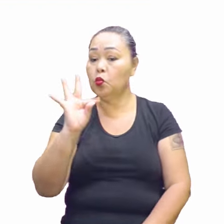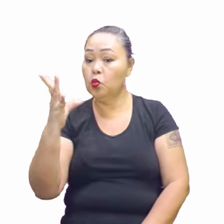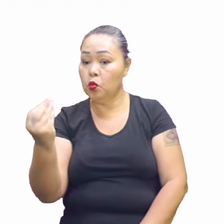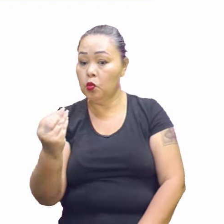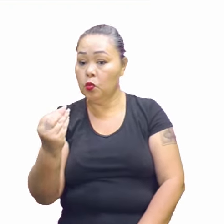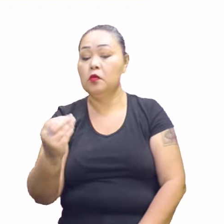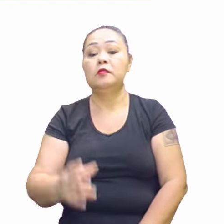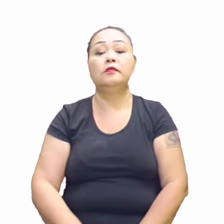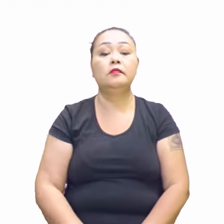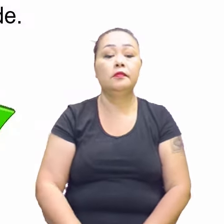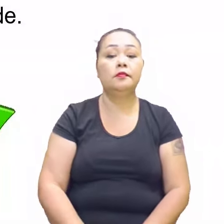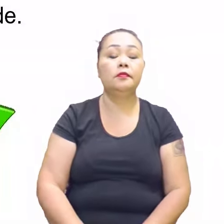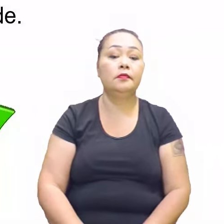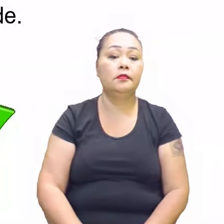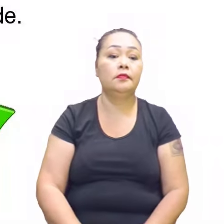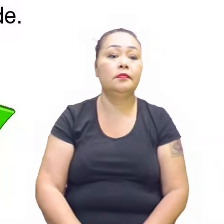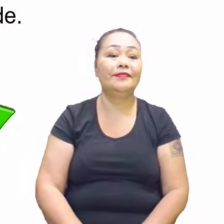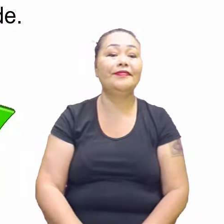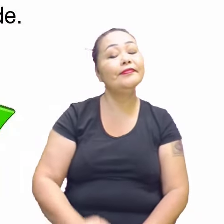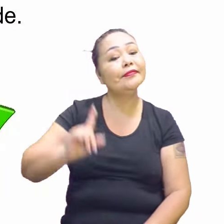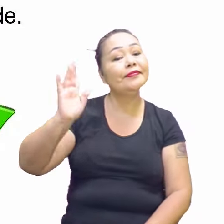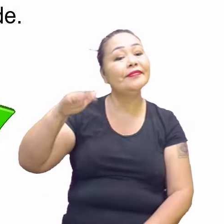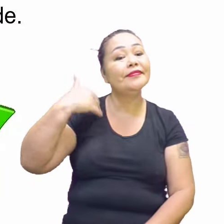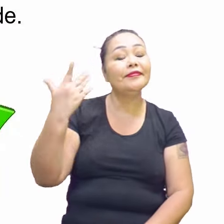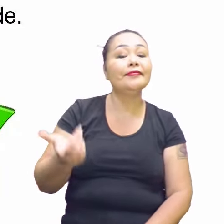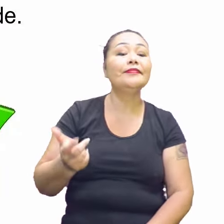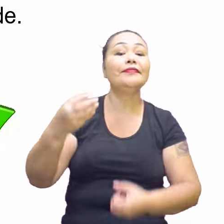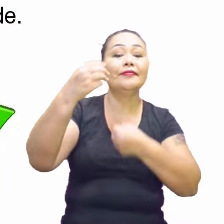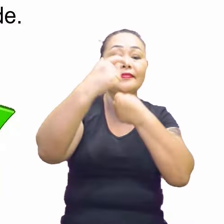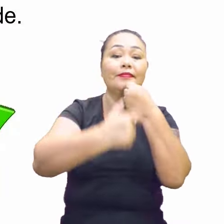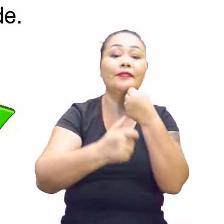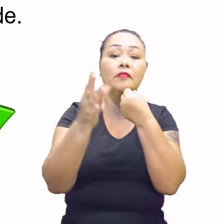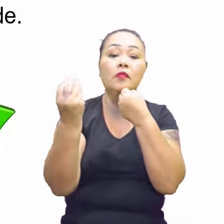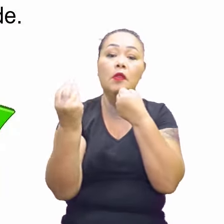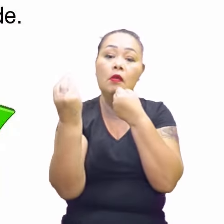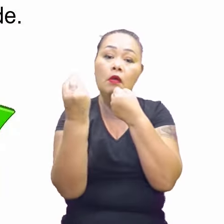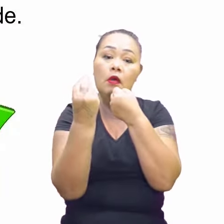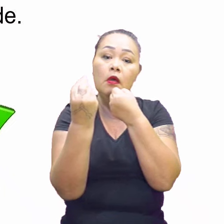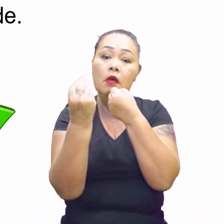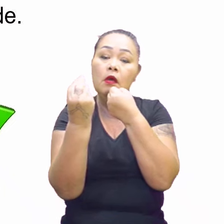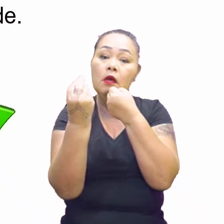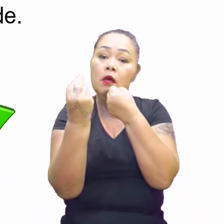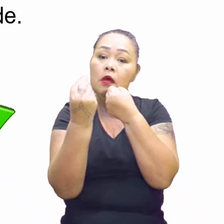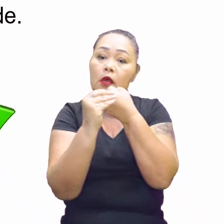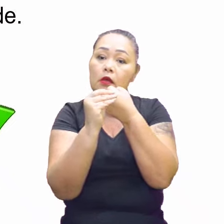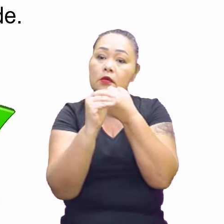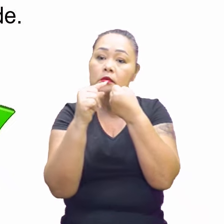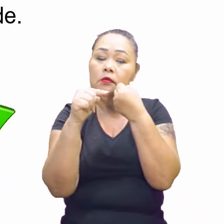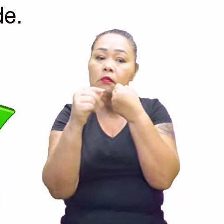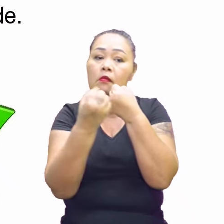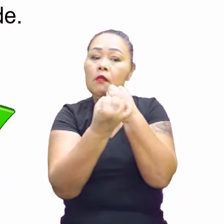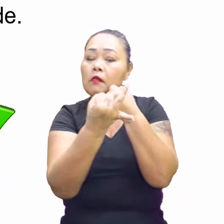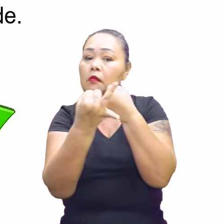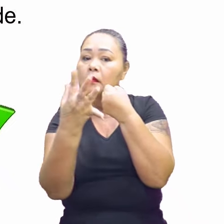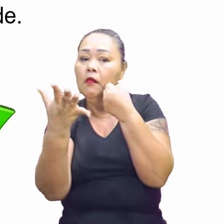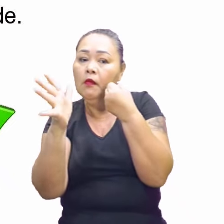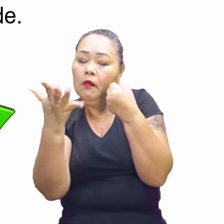bom, amadinhos? Vamos seguindo. Quando o sujeito ele é formado, pessoal, por expressão que